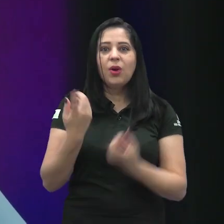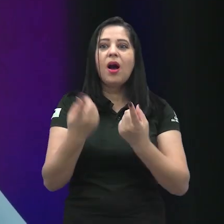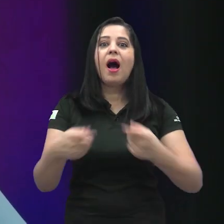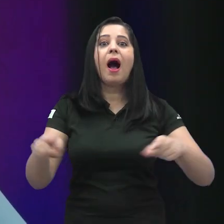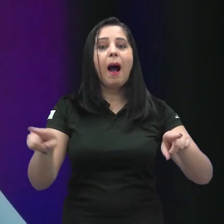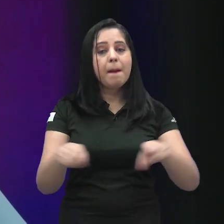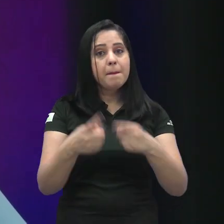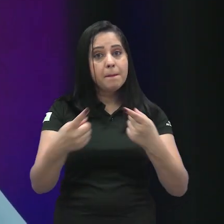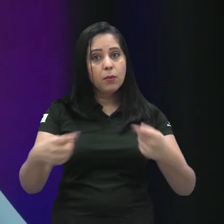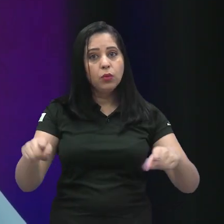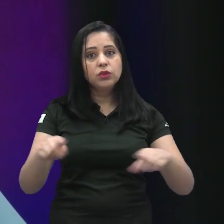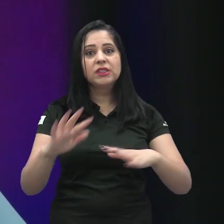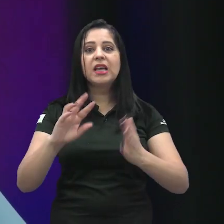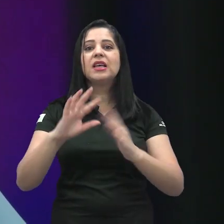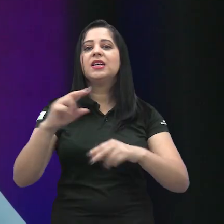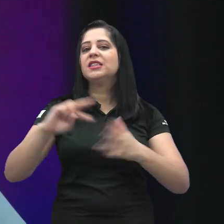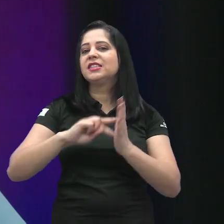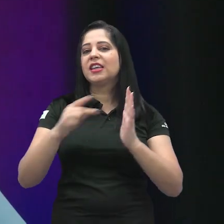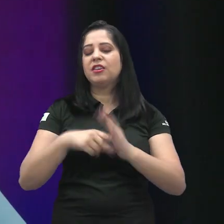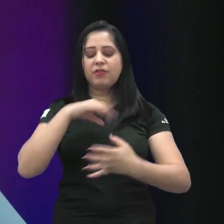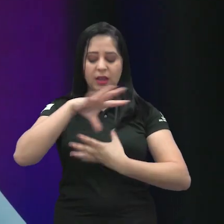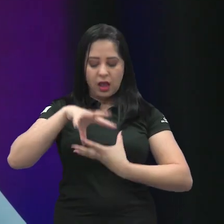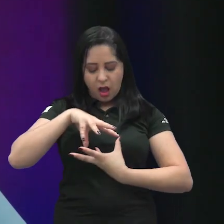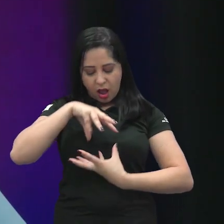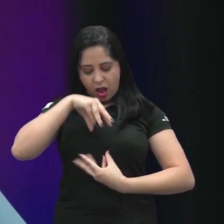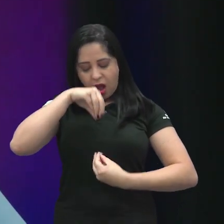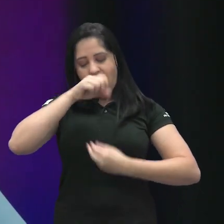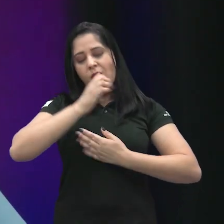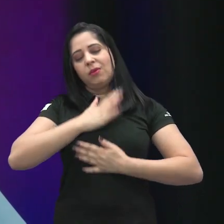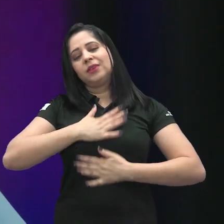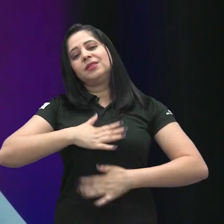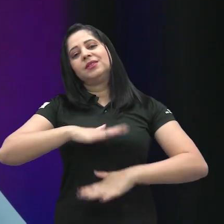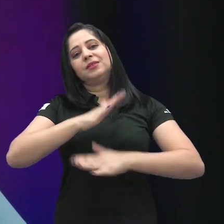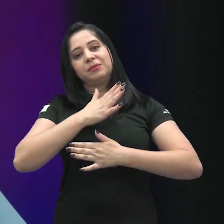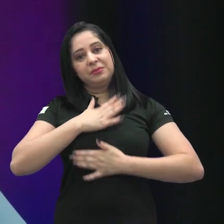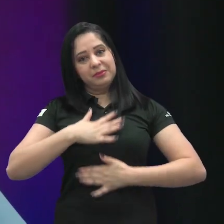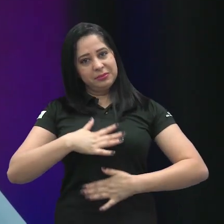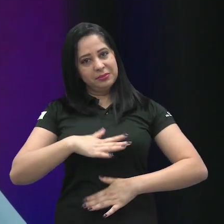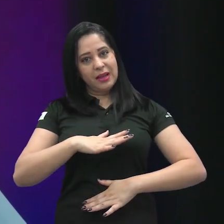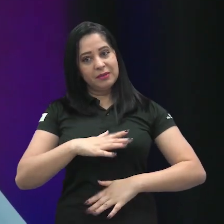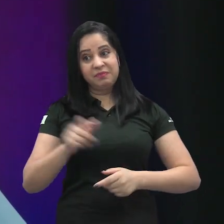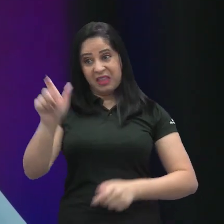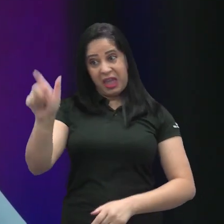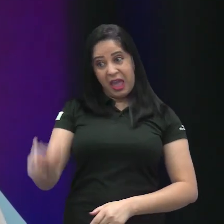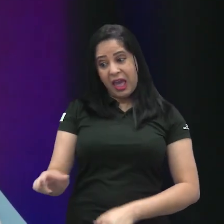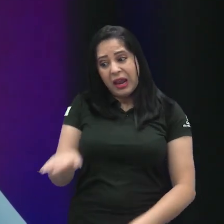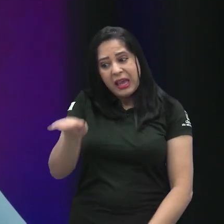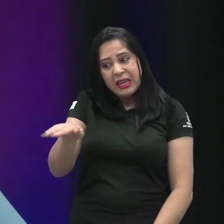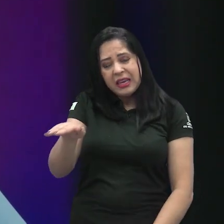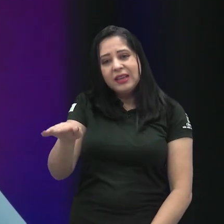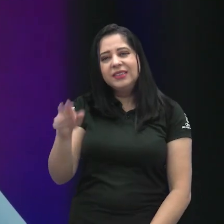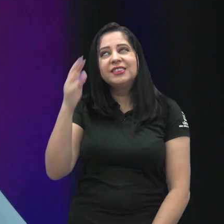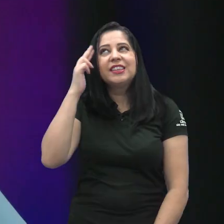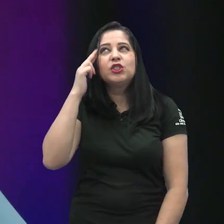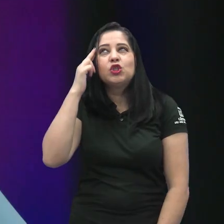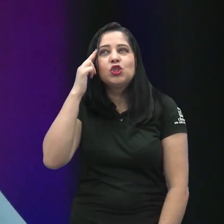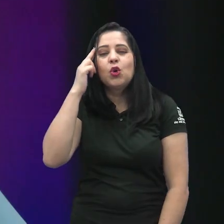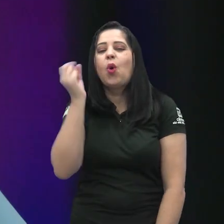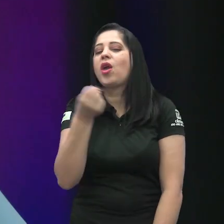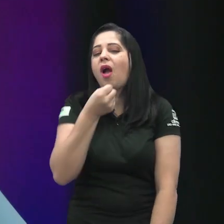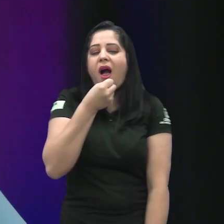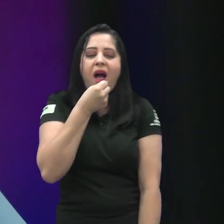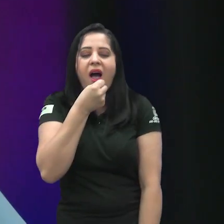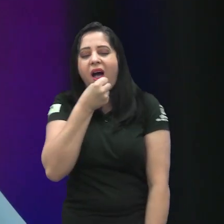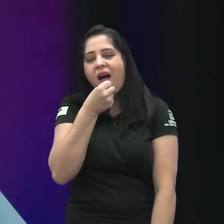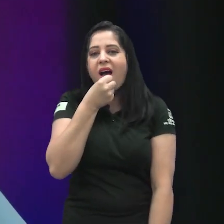ela comentou comigo que a música é um acalento para a alma dela e uma parte essencial de sua vida, já que desde criança ela sonhava